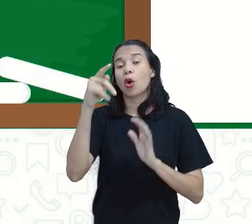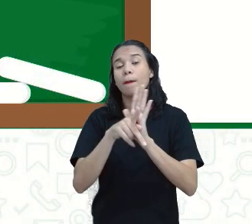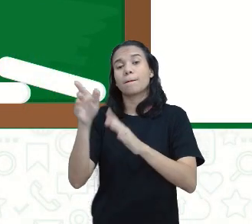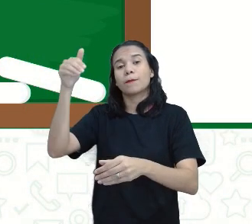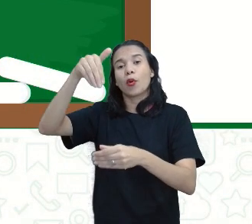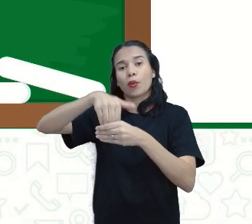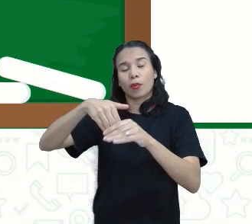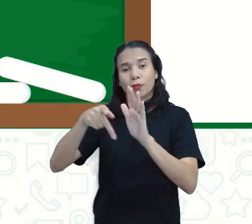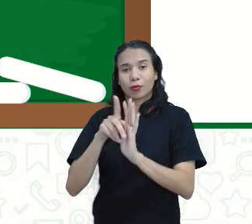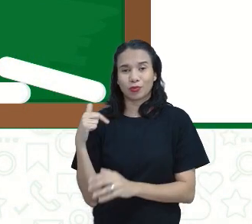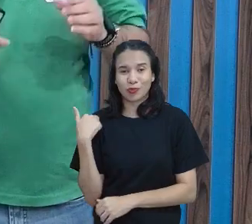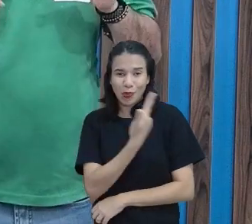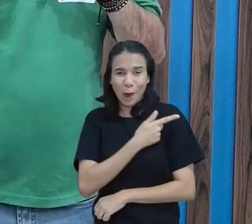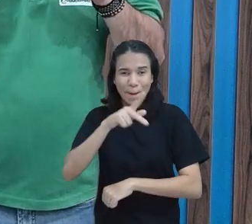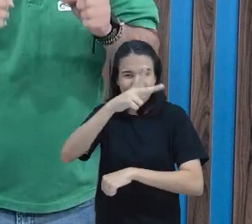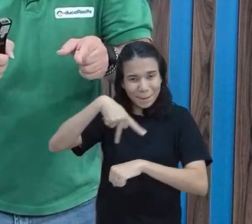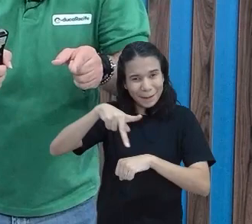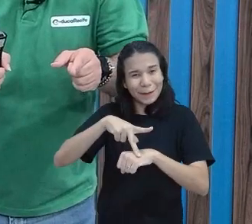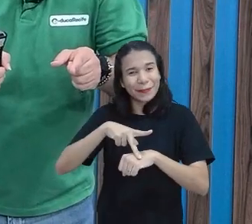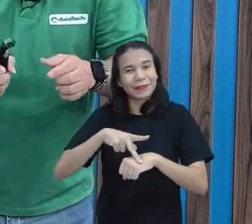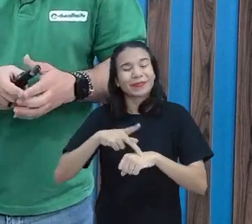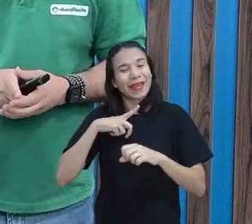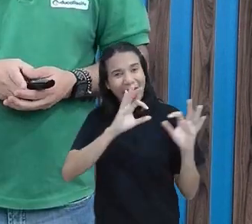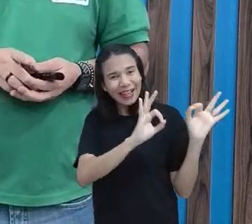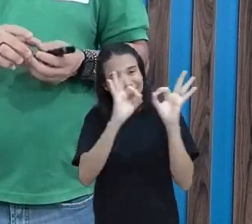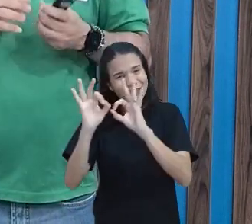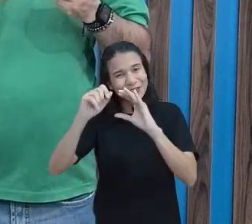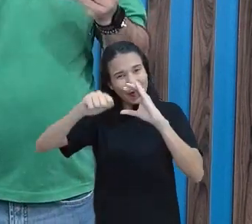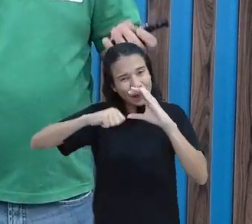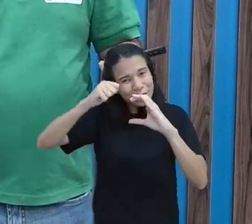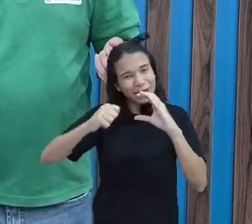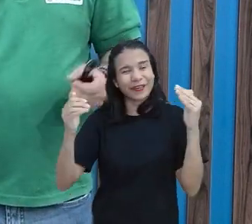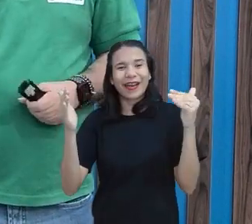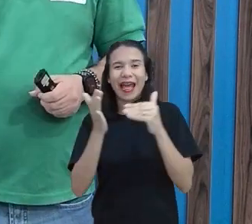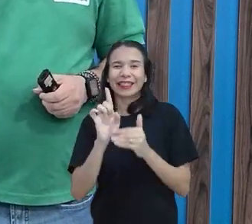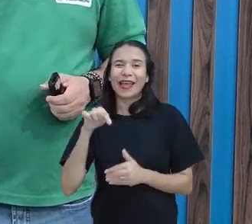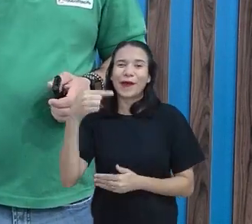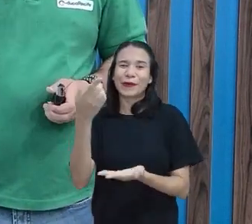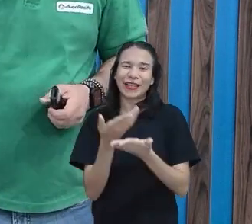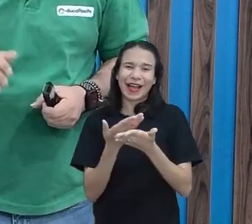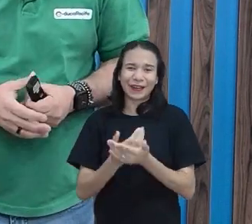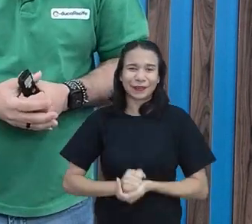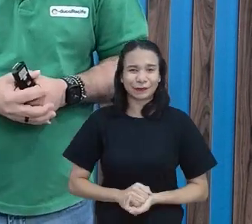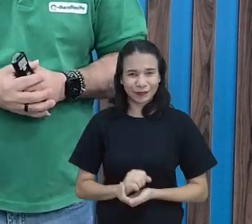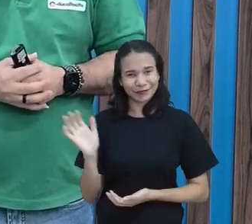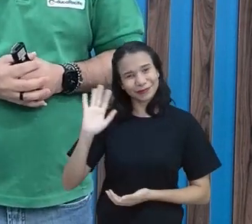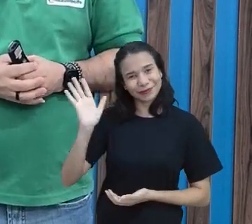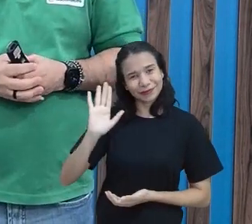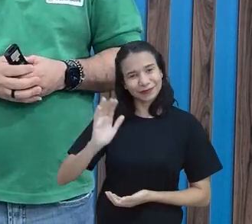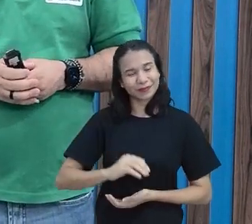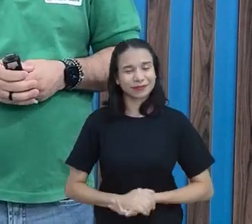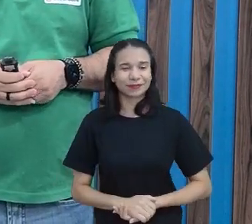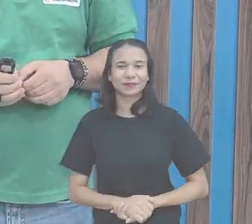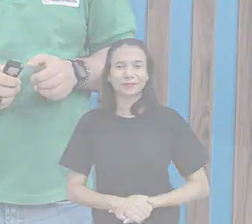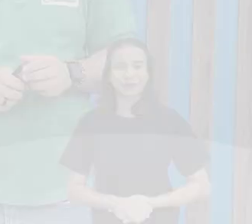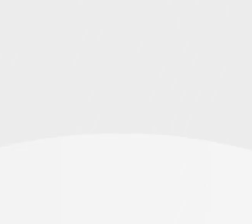eleições para o nosso país. Fiquem com o vídeo e até a nossa próxima aula. Tchau, tchau.